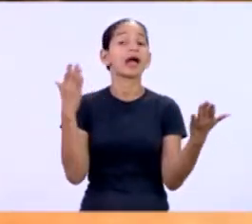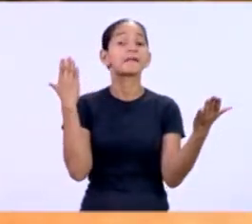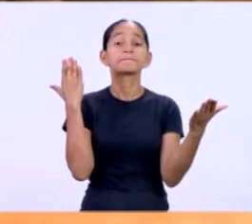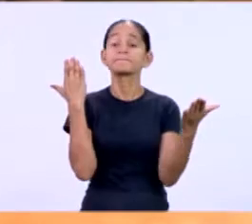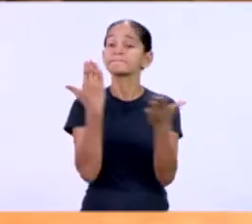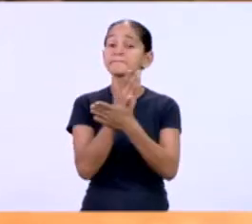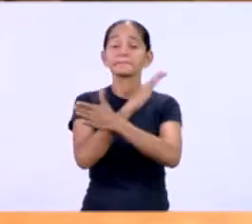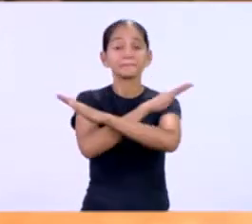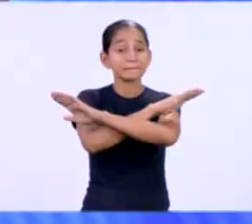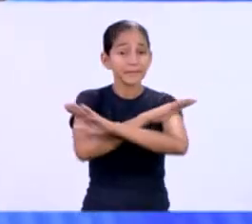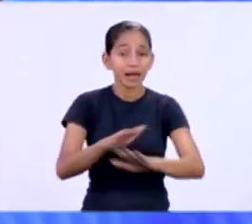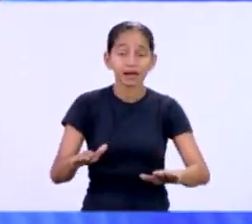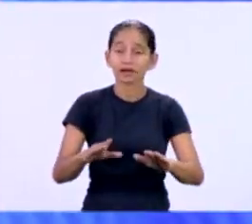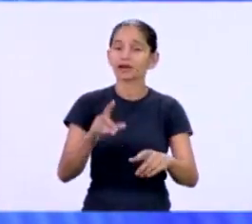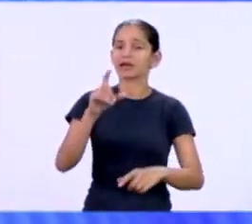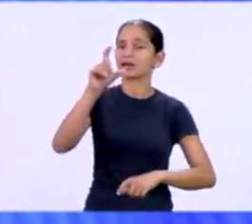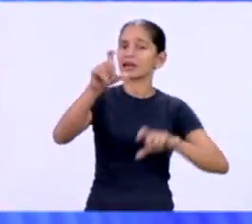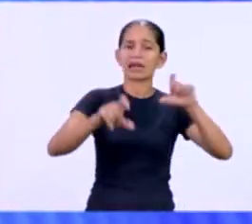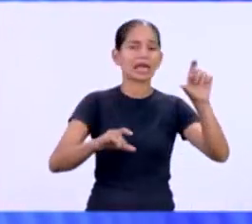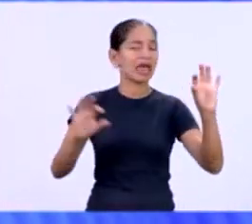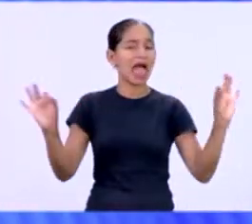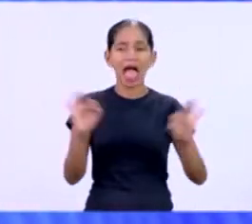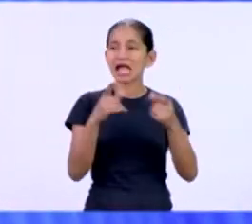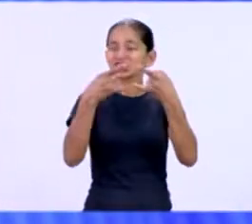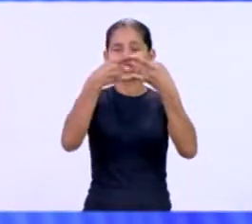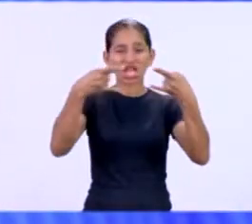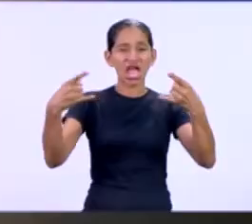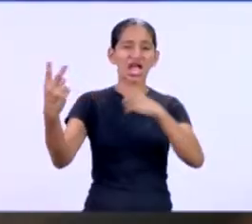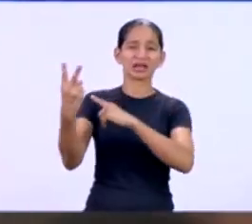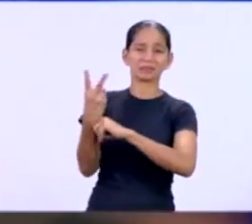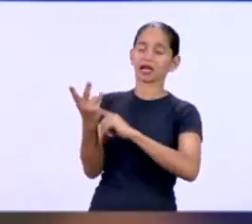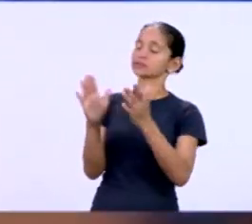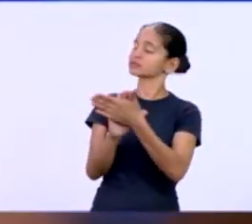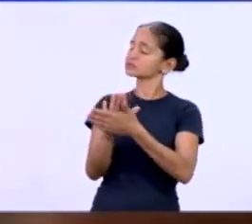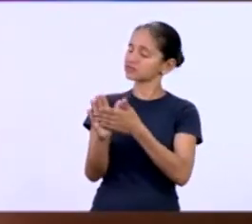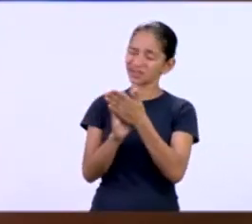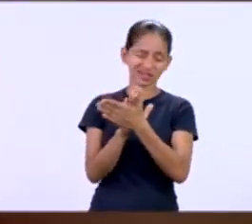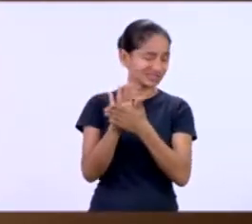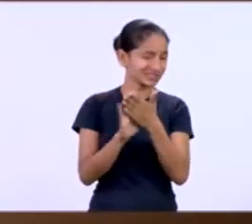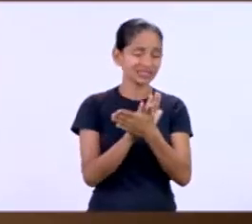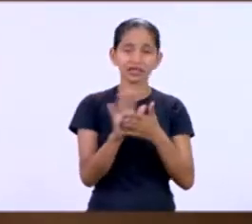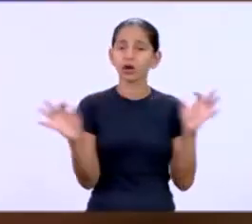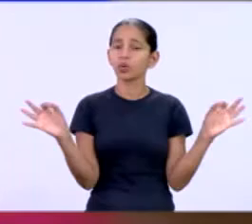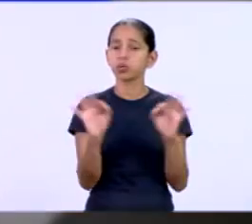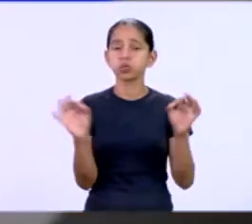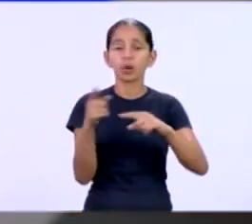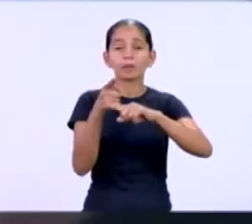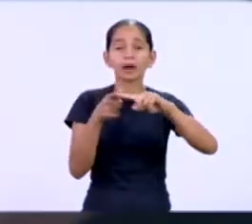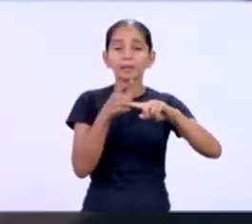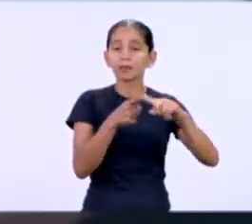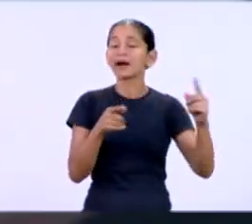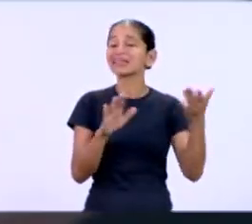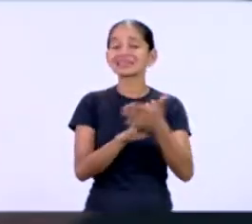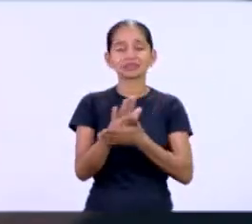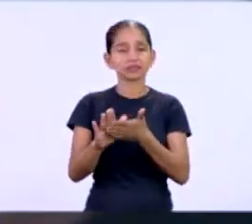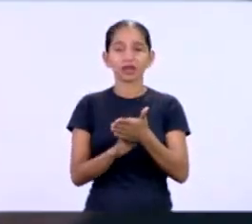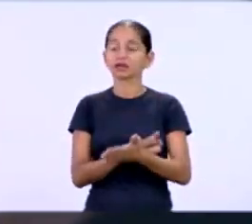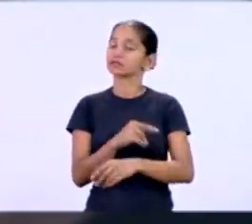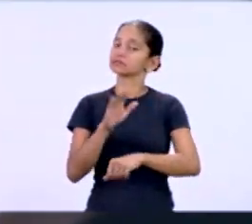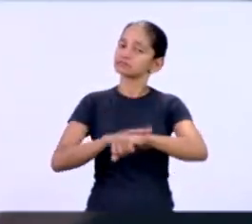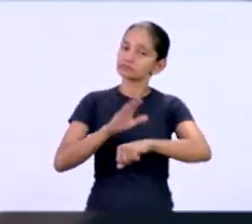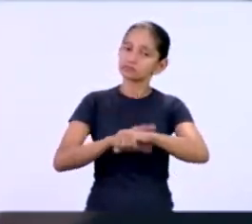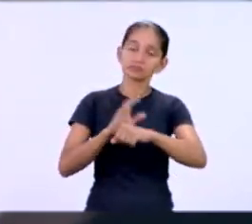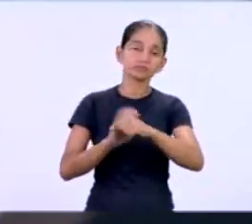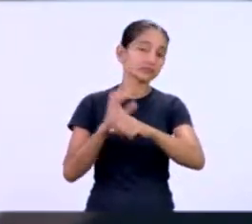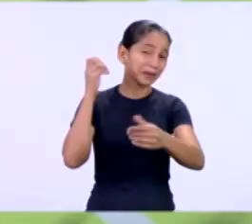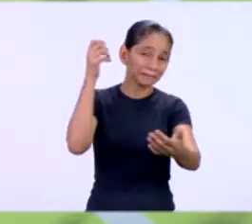fazer novas dívidas. Nada de talão de cheques, cartões de crédito ou compras a prazo. O que for comprar deverá ser